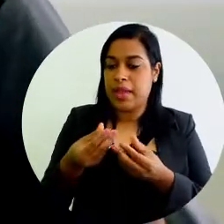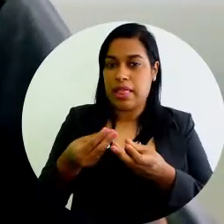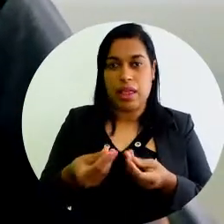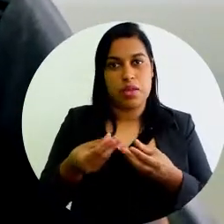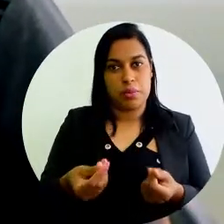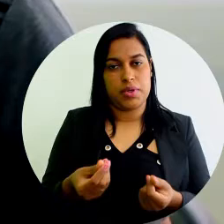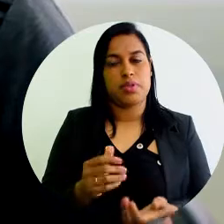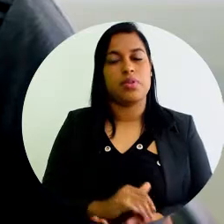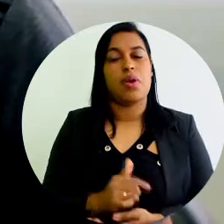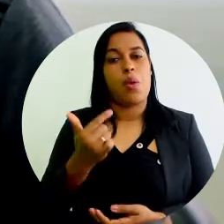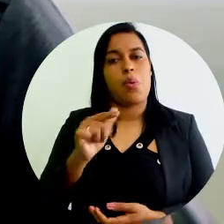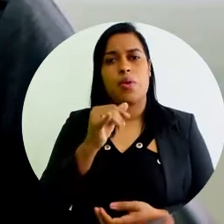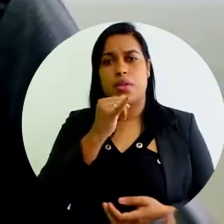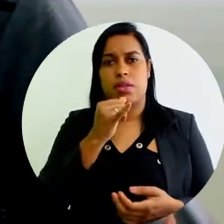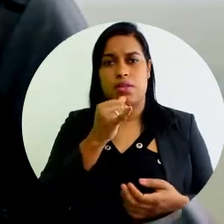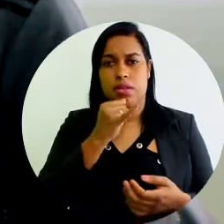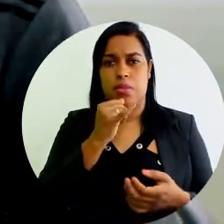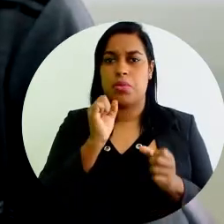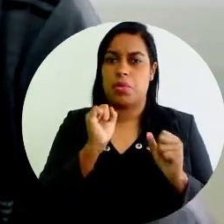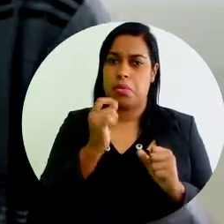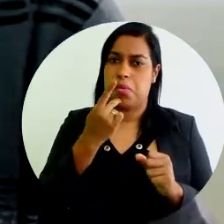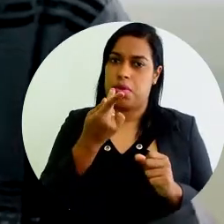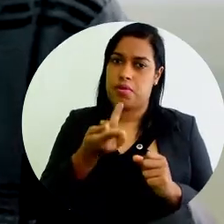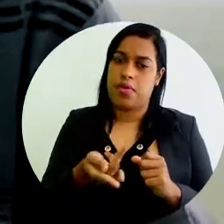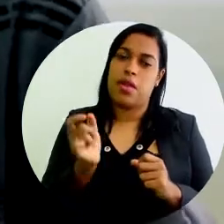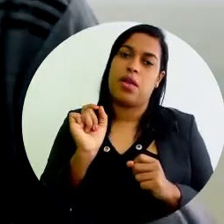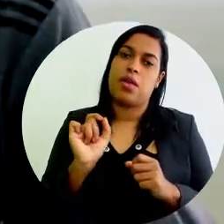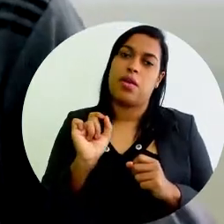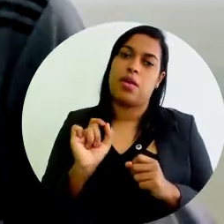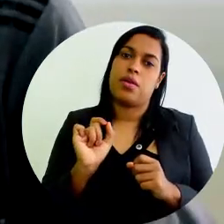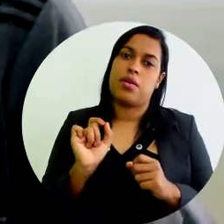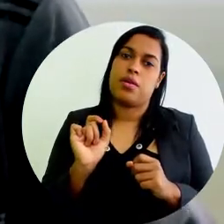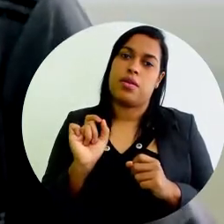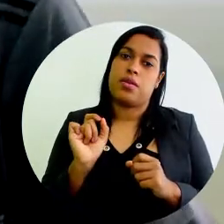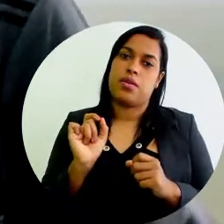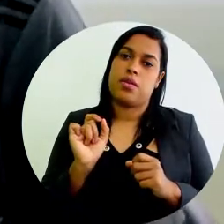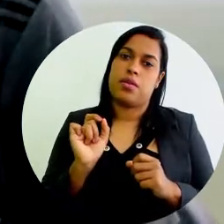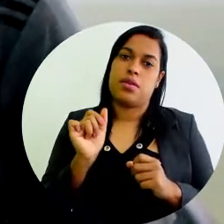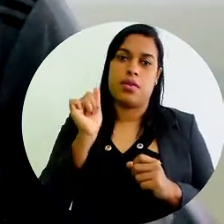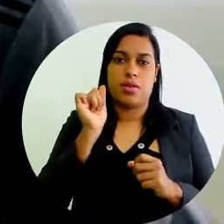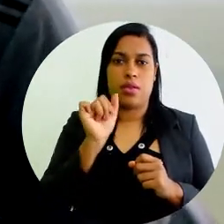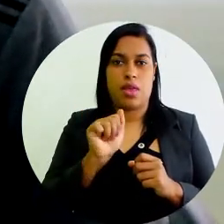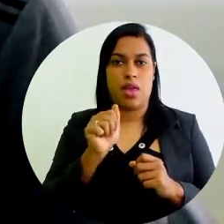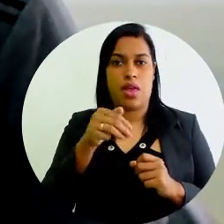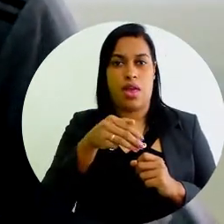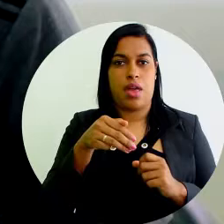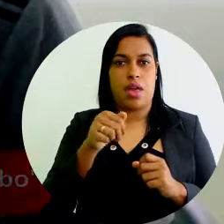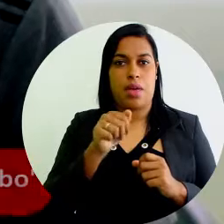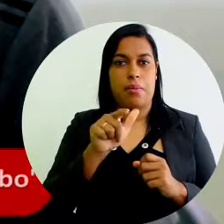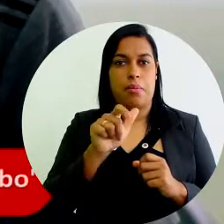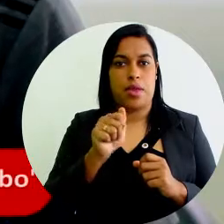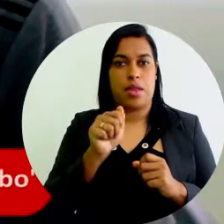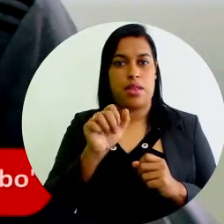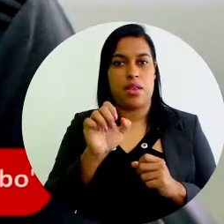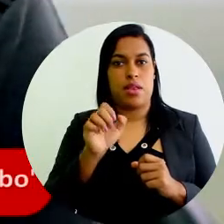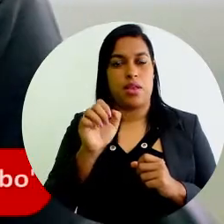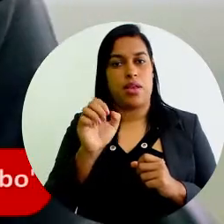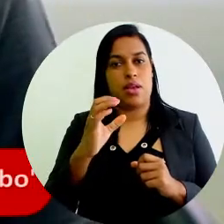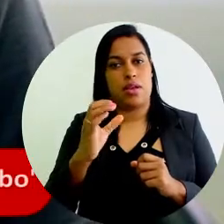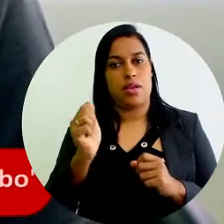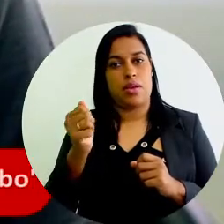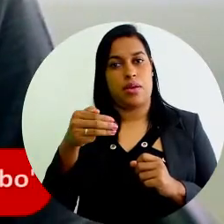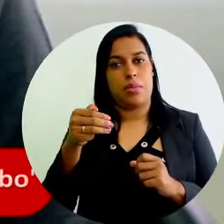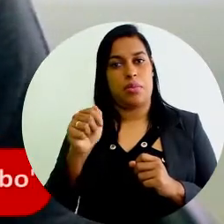presentes materialmente. Um outro exemplo que a gente pode citar também é o exemplo de Amala